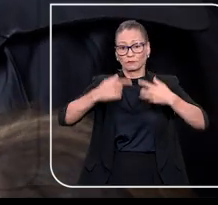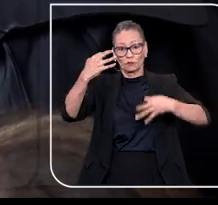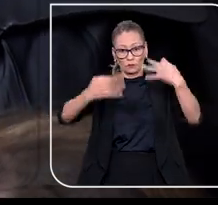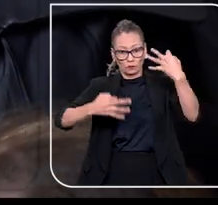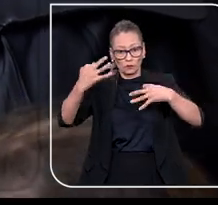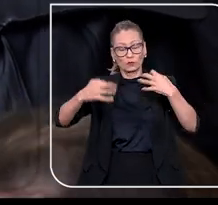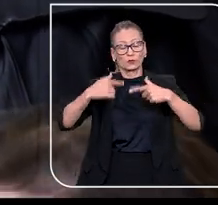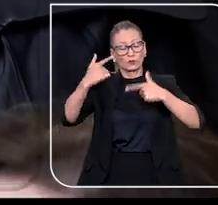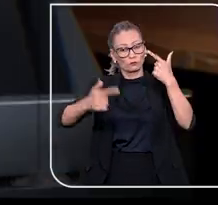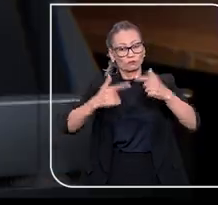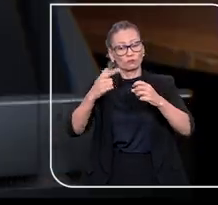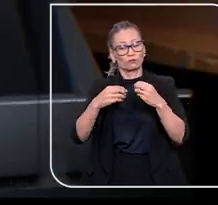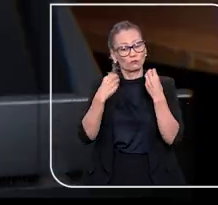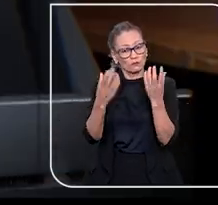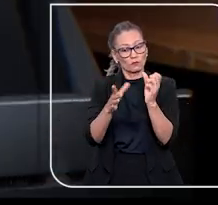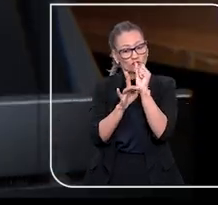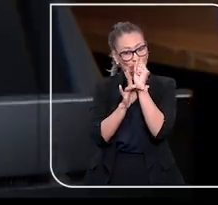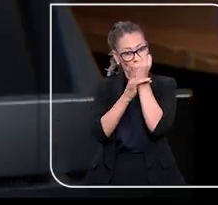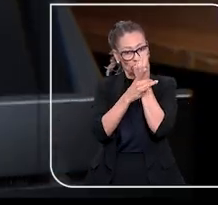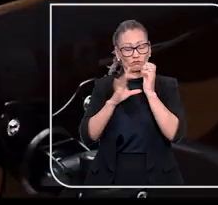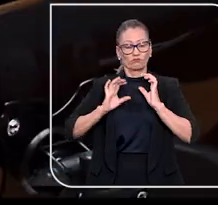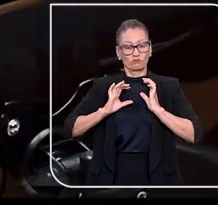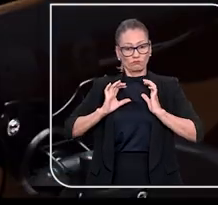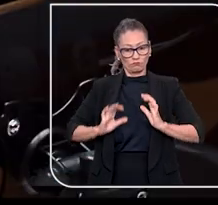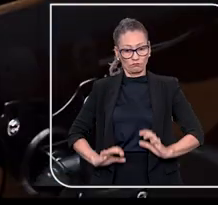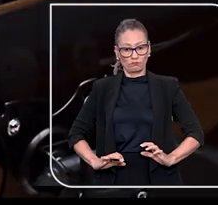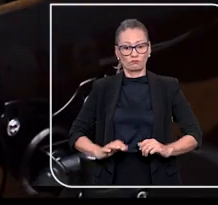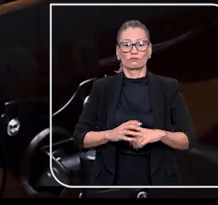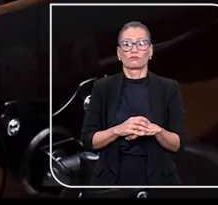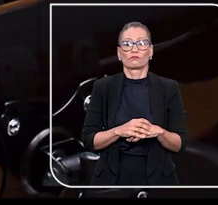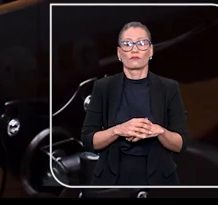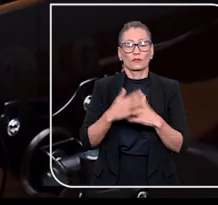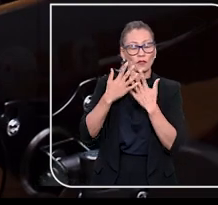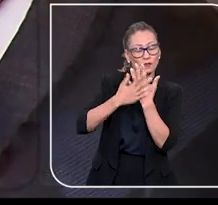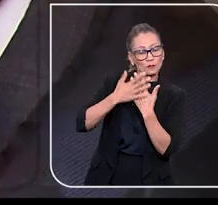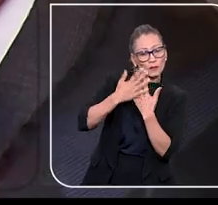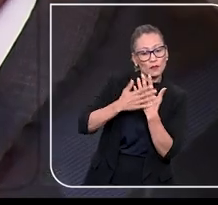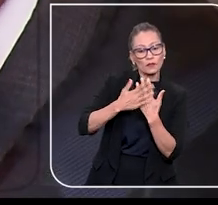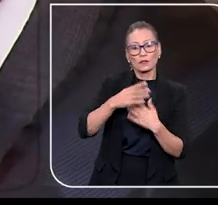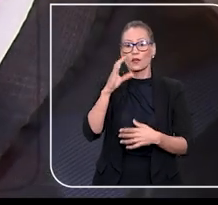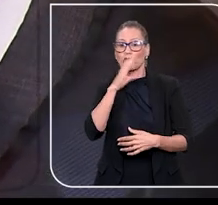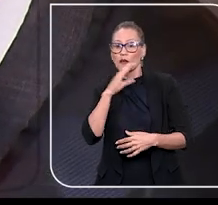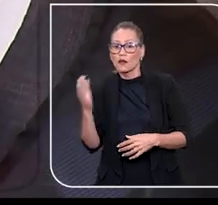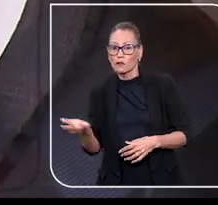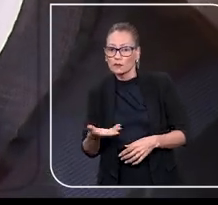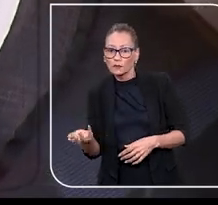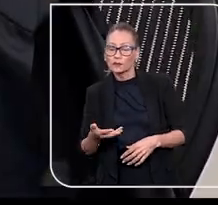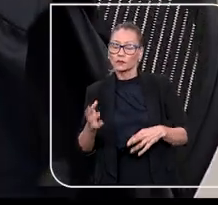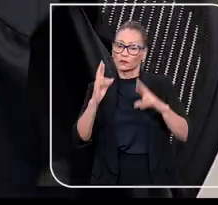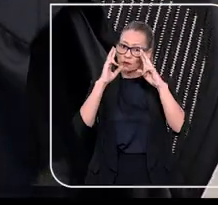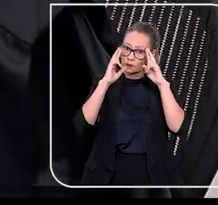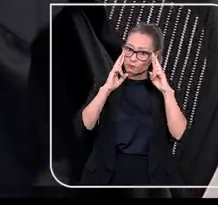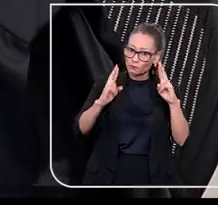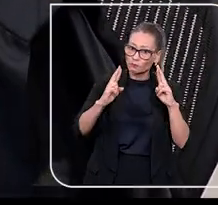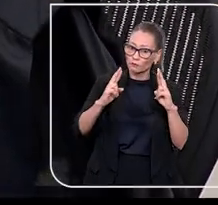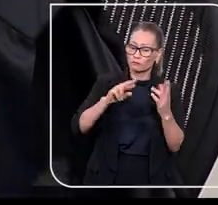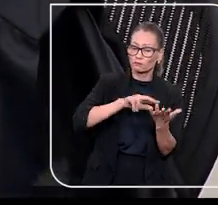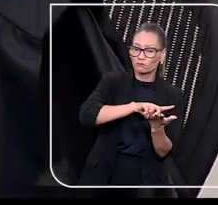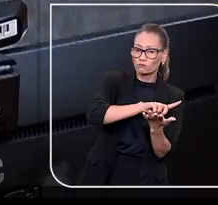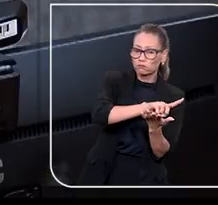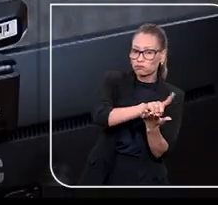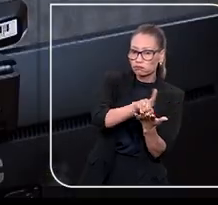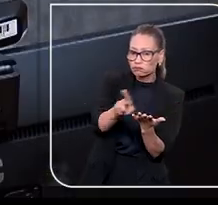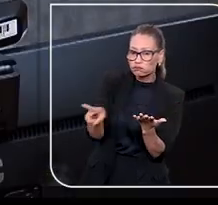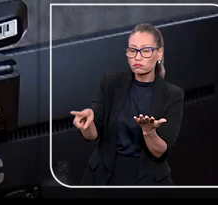garantir os direitos do cidadão. Com transparência, agilidade nos procedimentos, respeito à diversidade do nosso